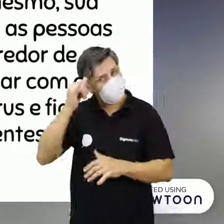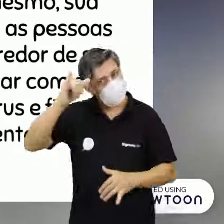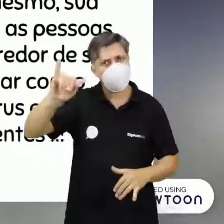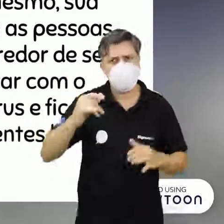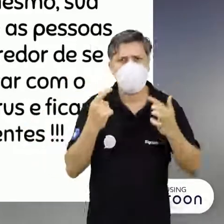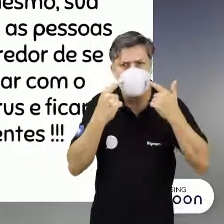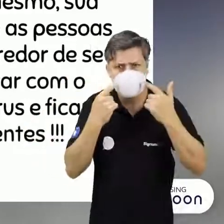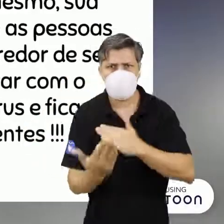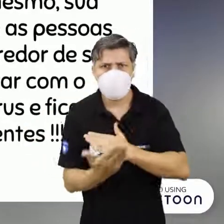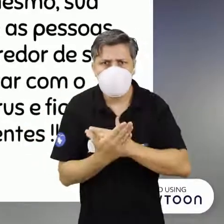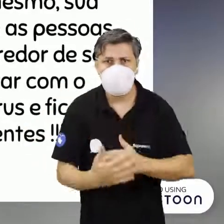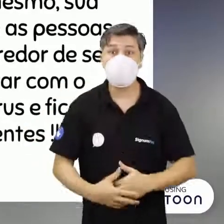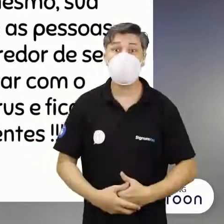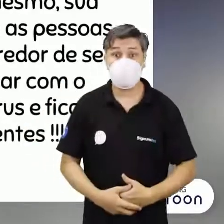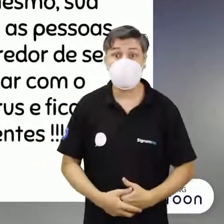doentes.